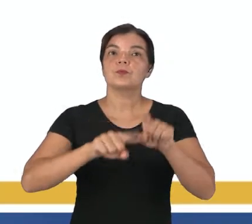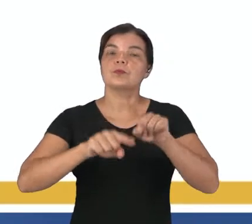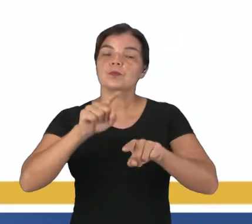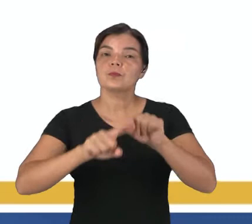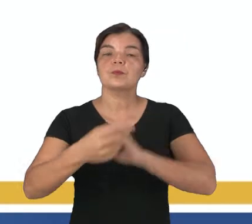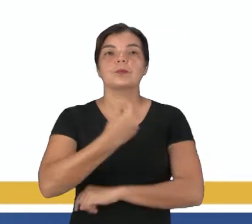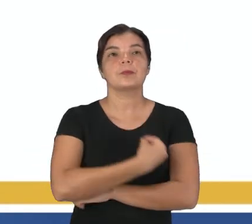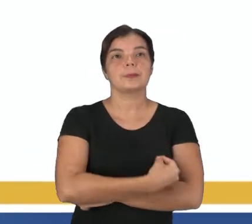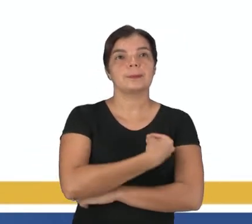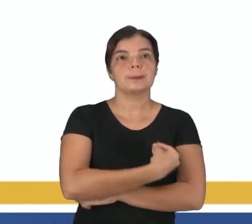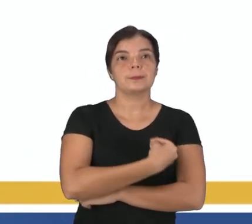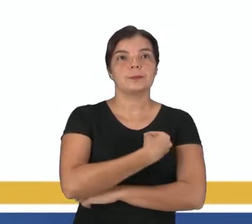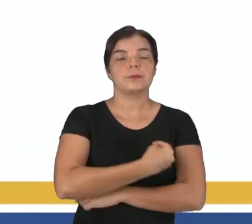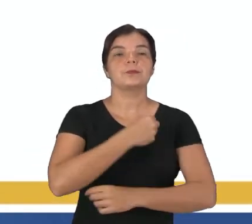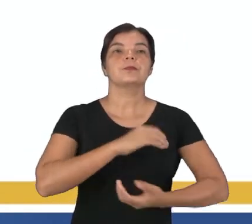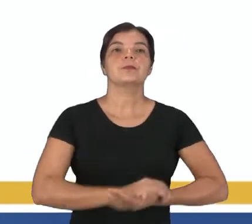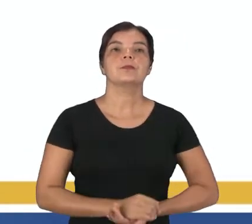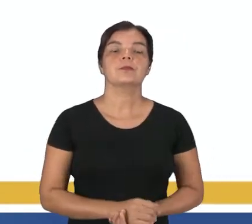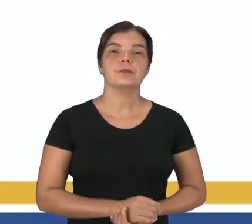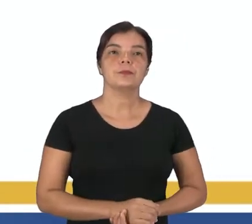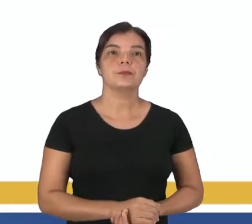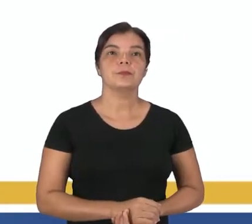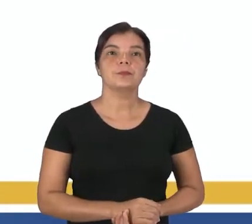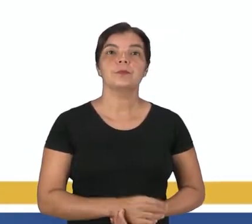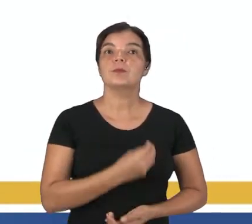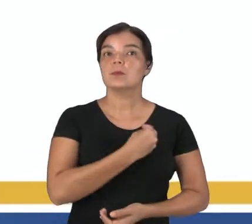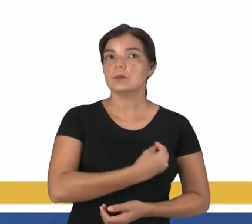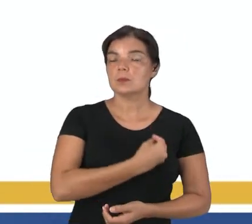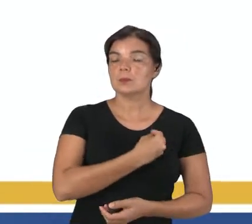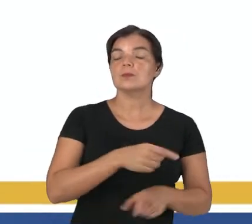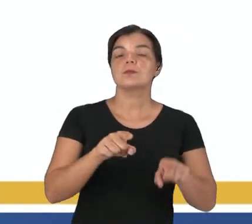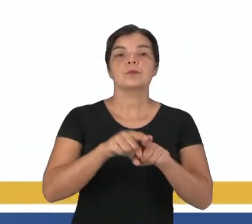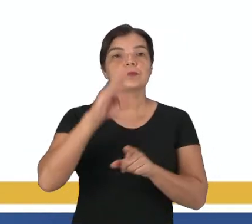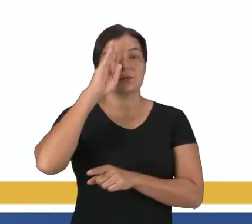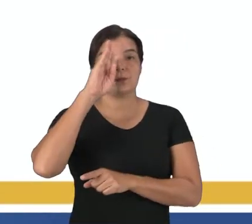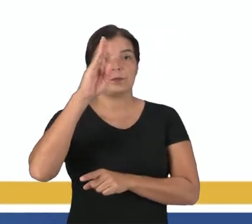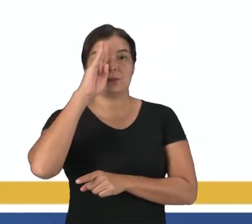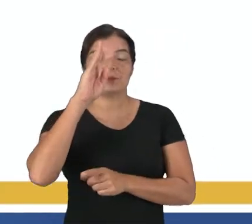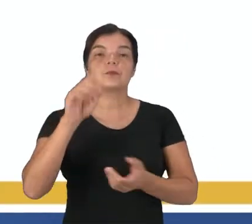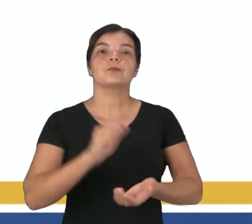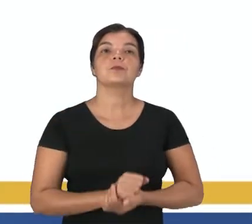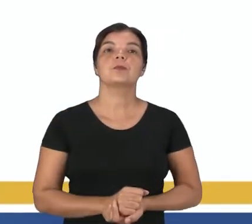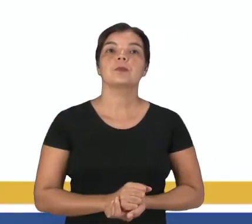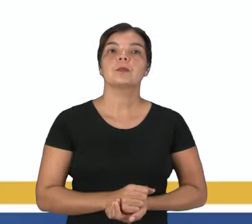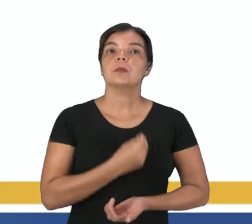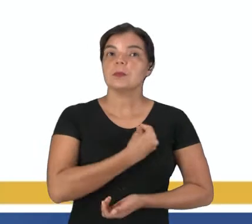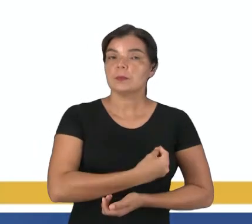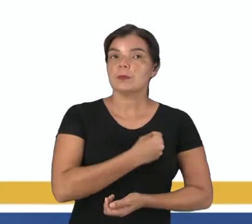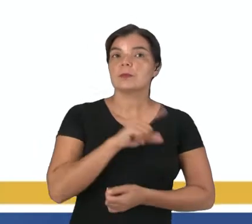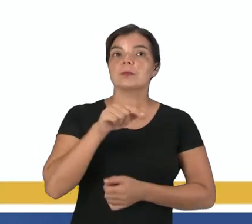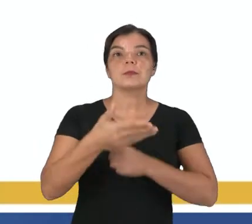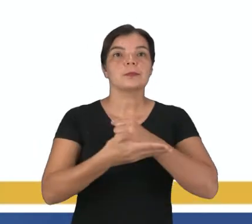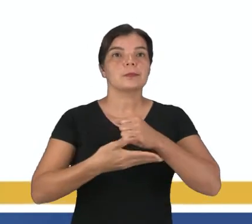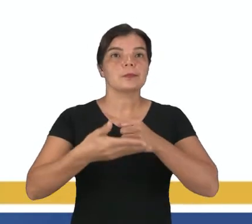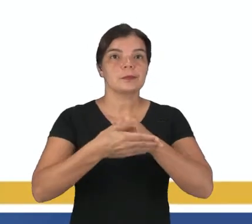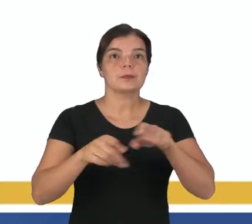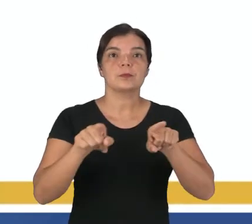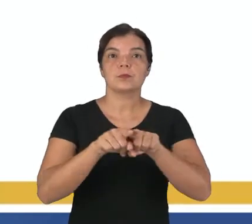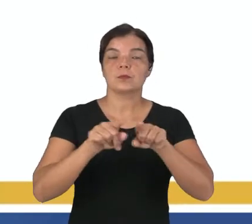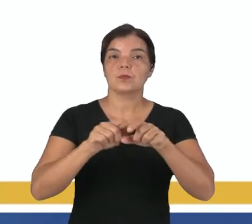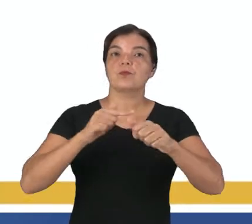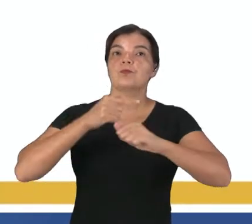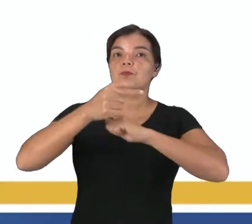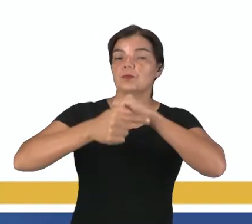os cursos que mais formam os que mais conseguem formar a matéria viva são os principais são os elementos demais a vida